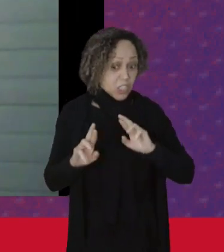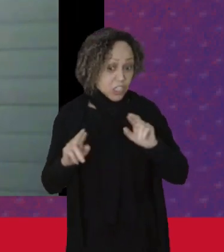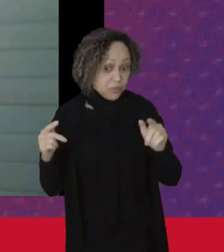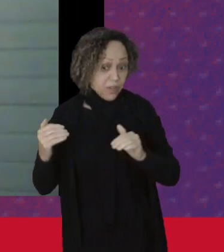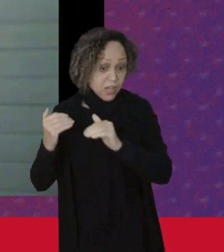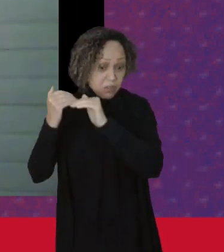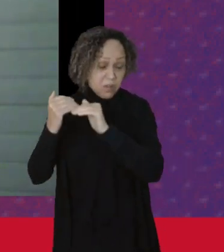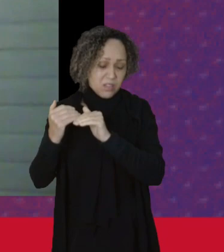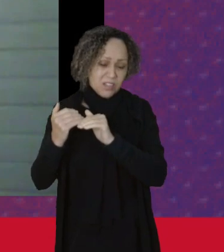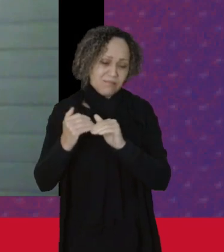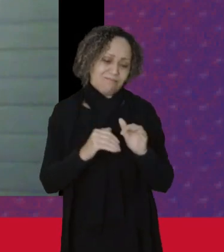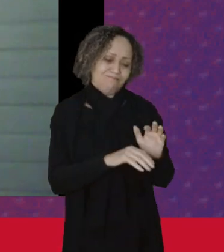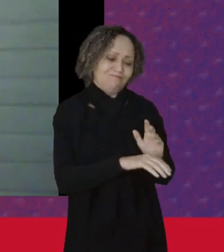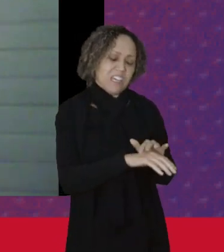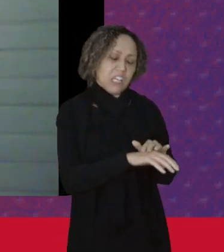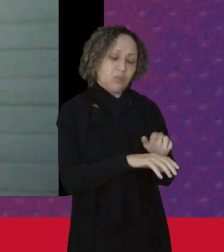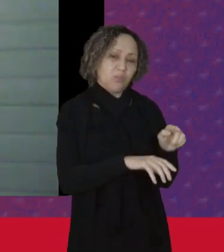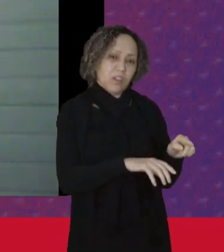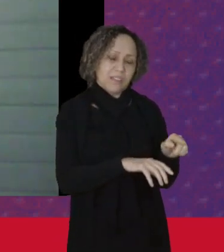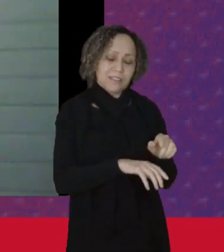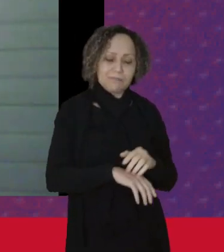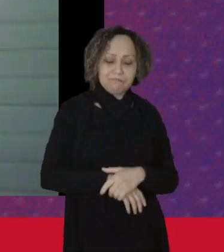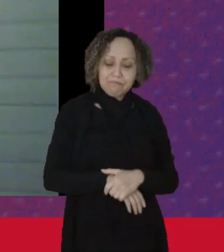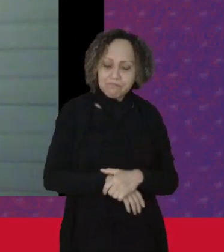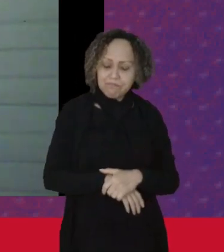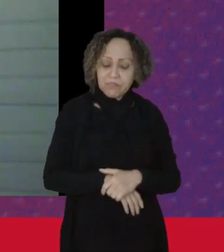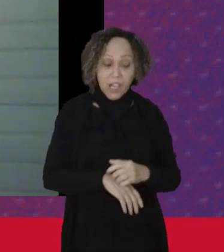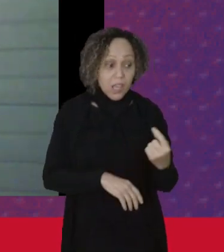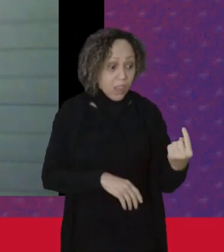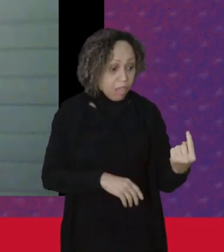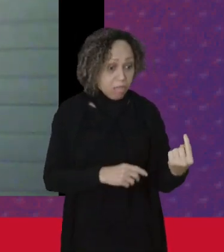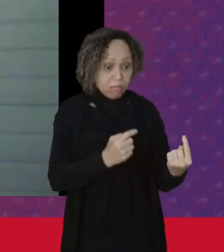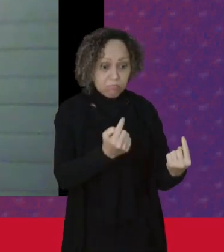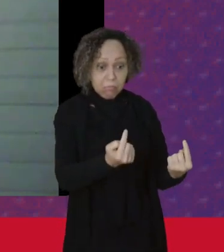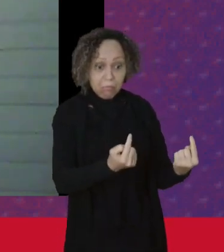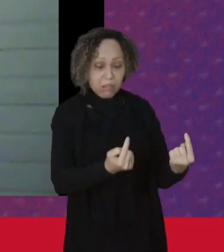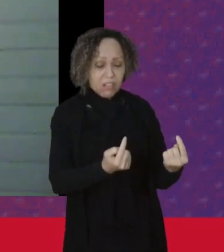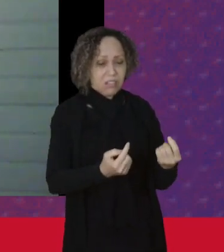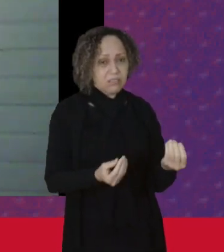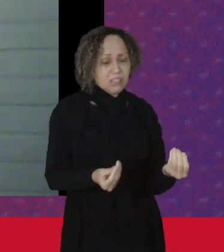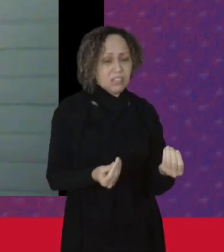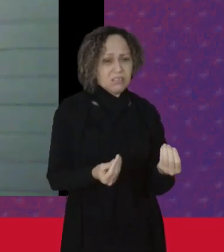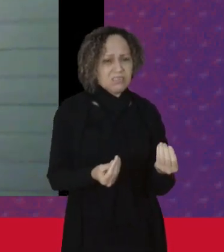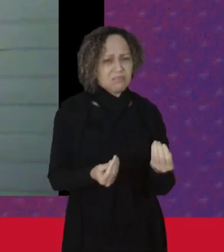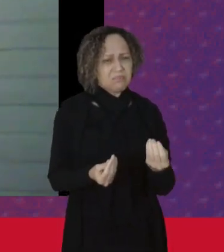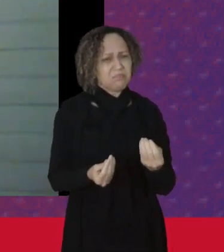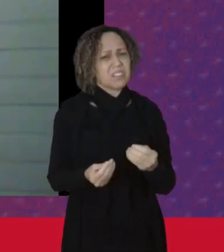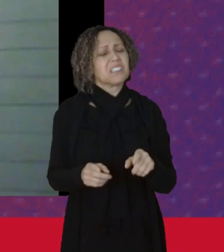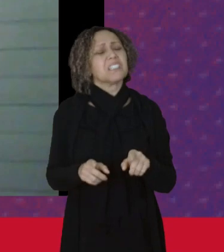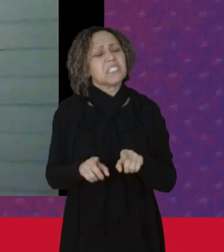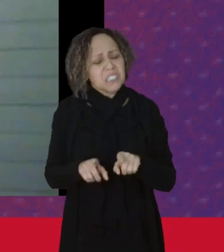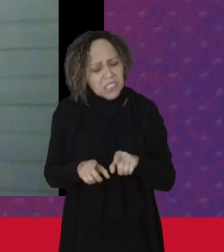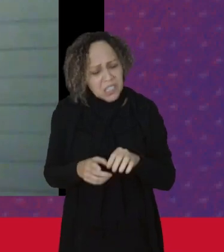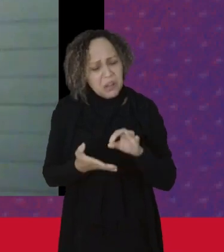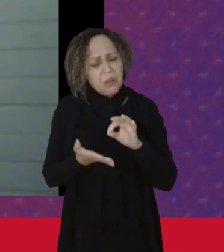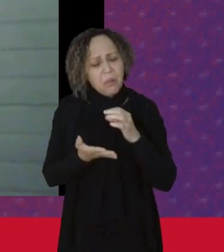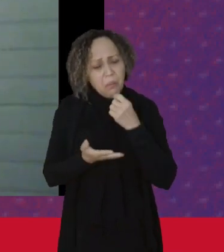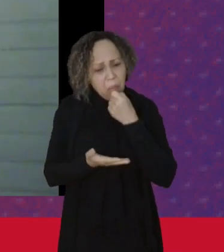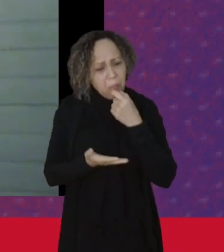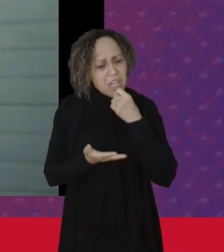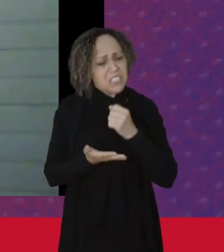ela patologiza. E, para além da medicalização, a gente tem um outro problema muito grande na